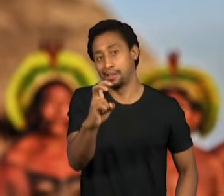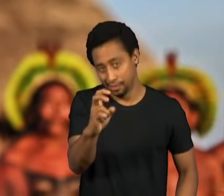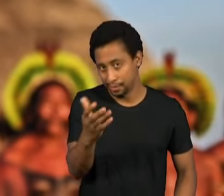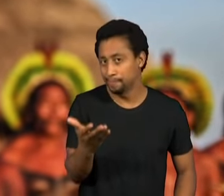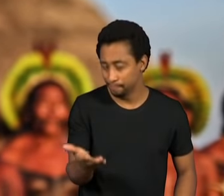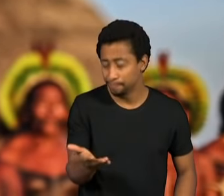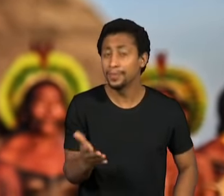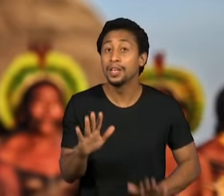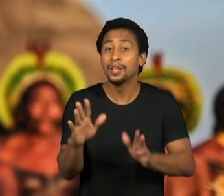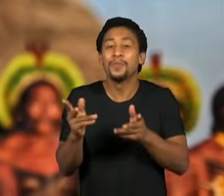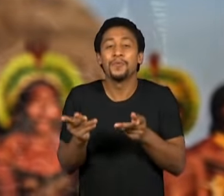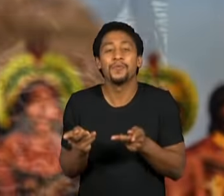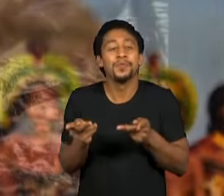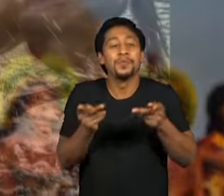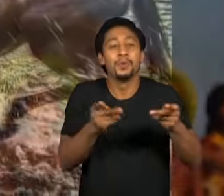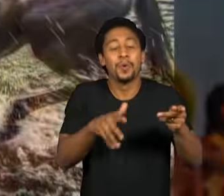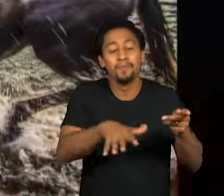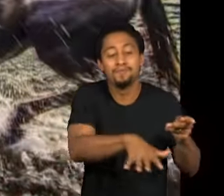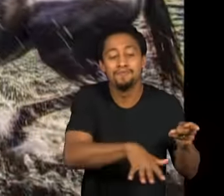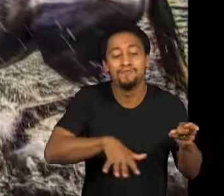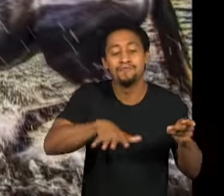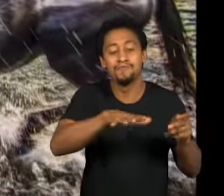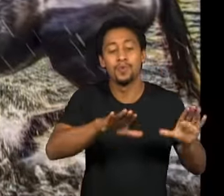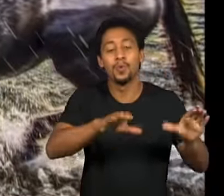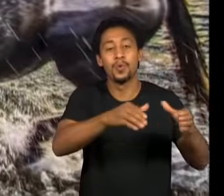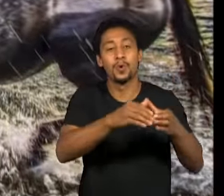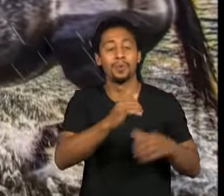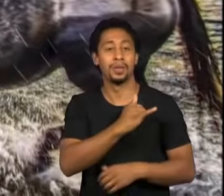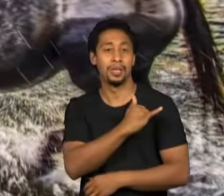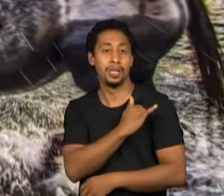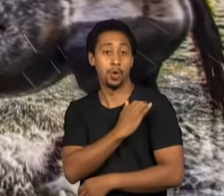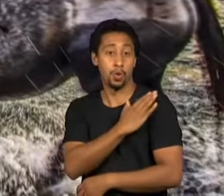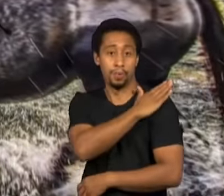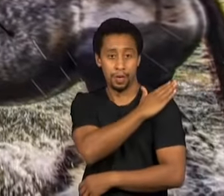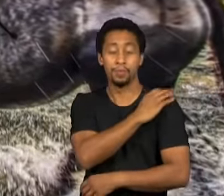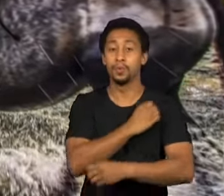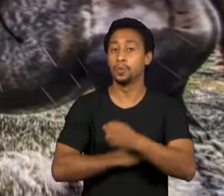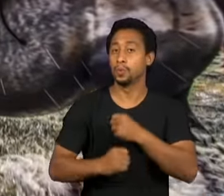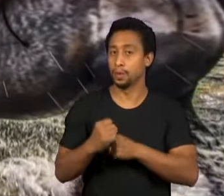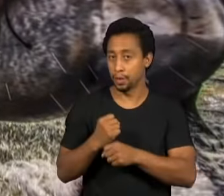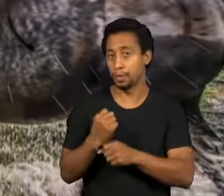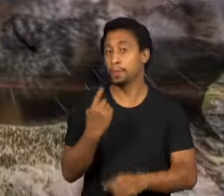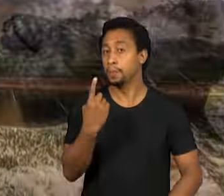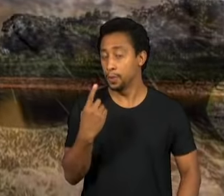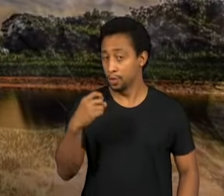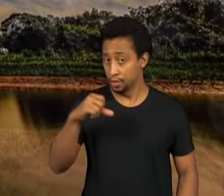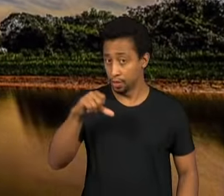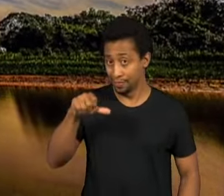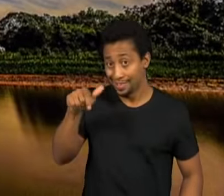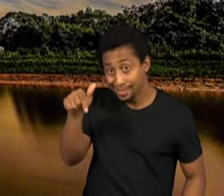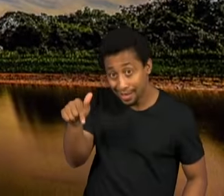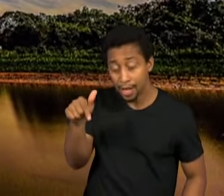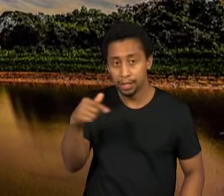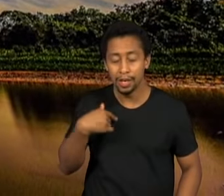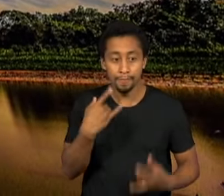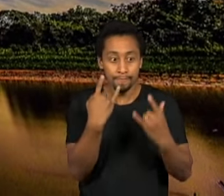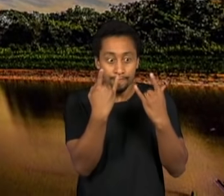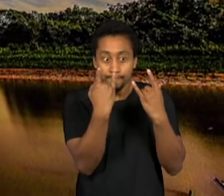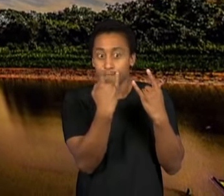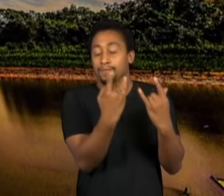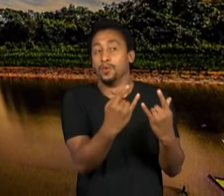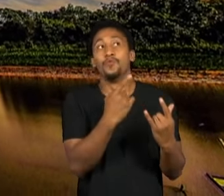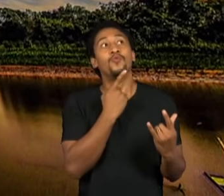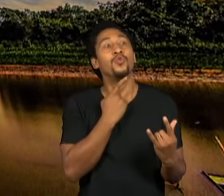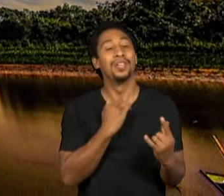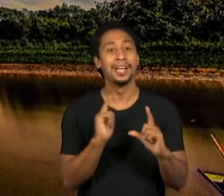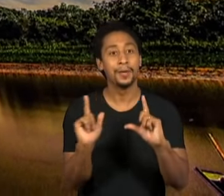Foi uma visita a uma aldeia Yanomami, no Amazonas, em 1997, que despertou o olhar